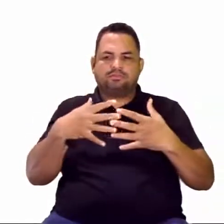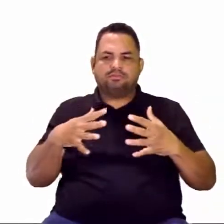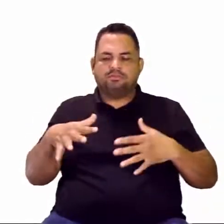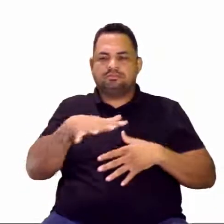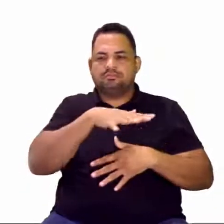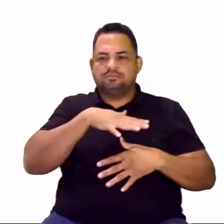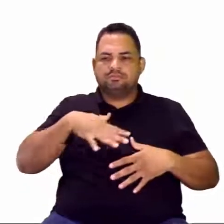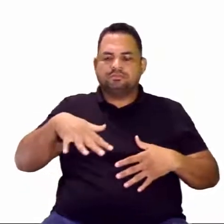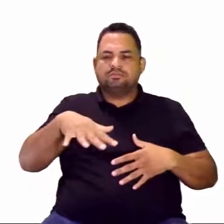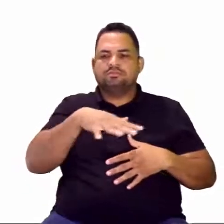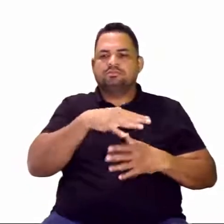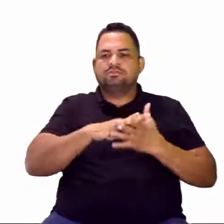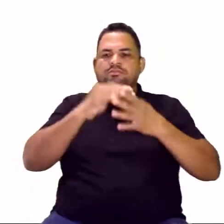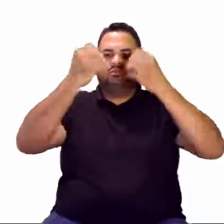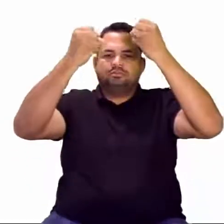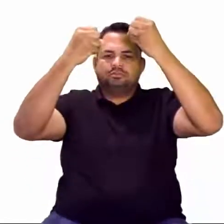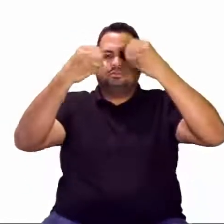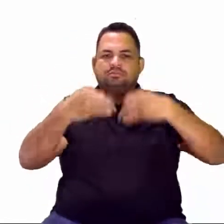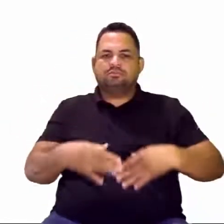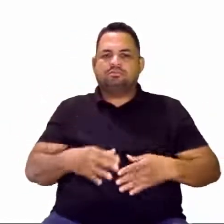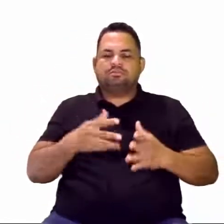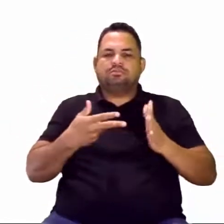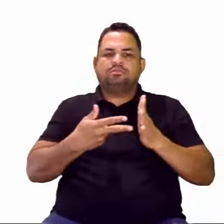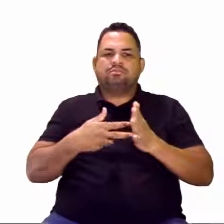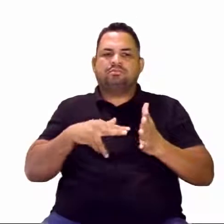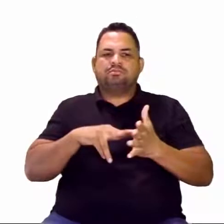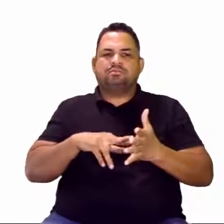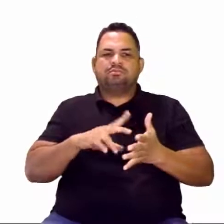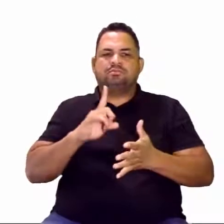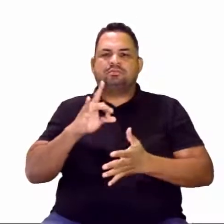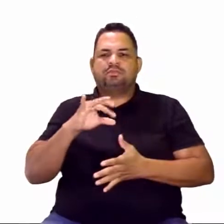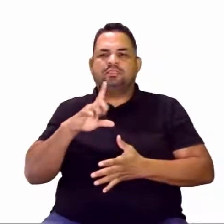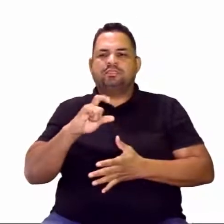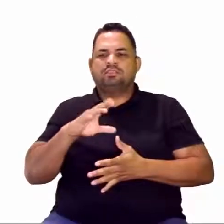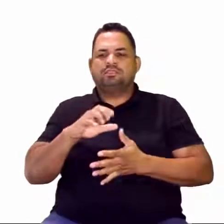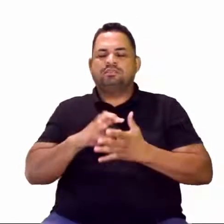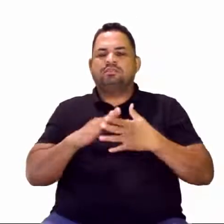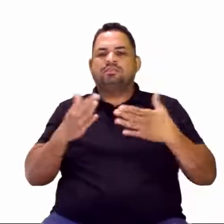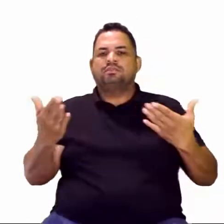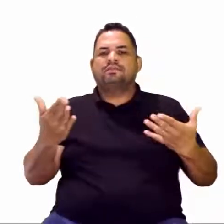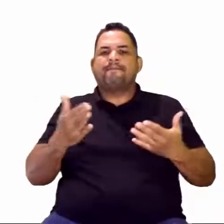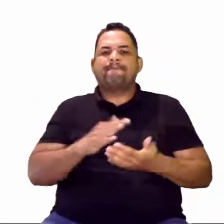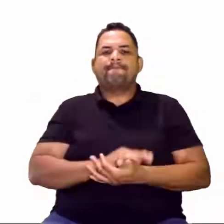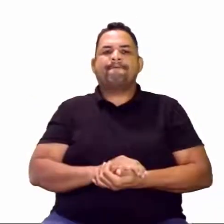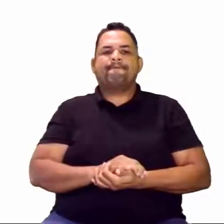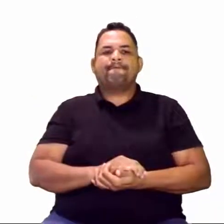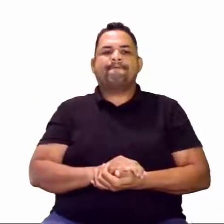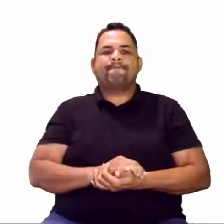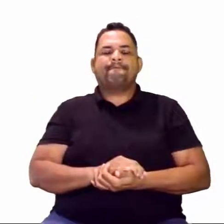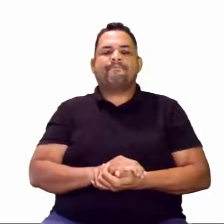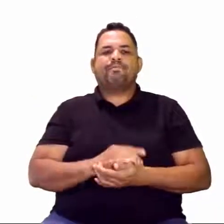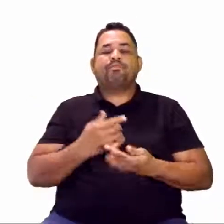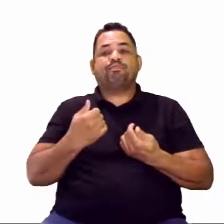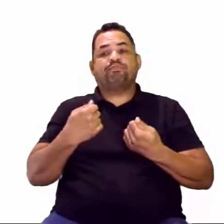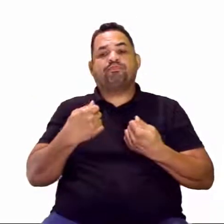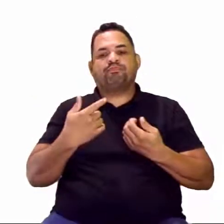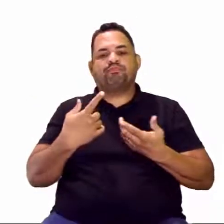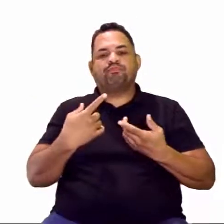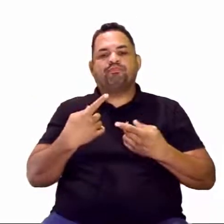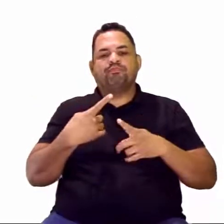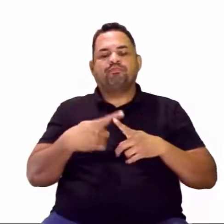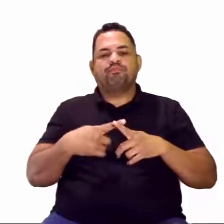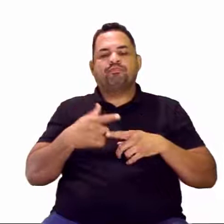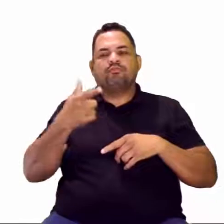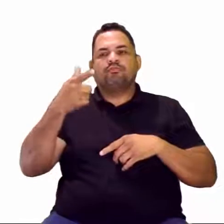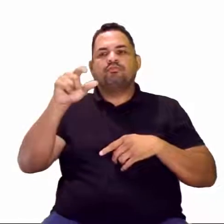estou fazendo questão de explicar o significado de difusibilidade, que é para que você,